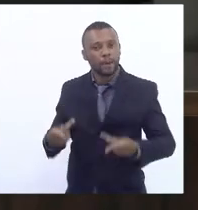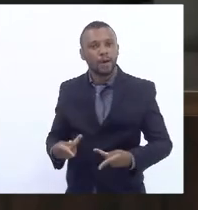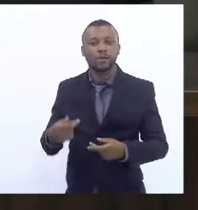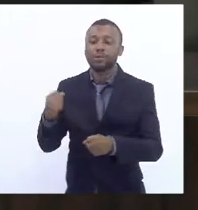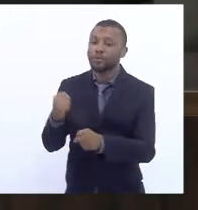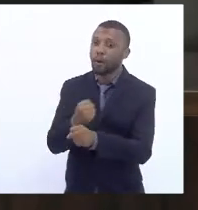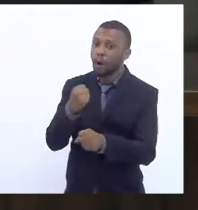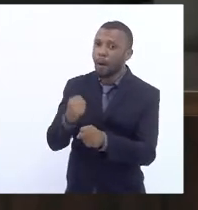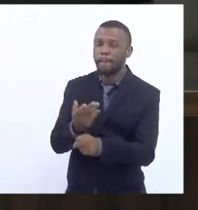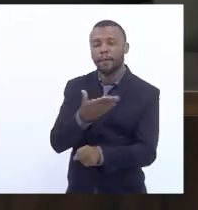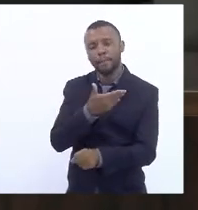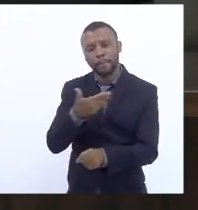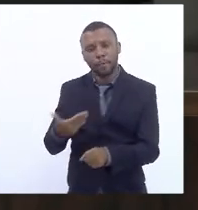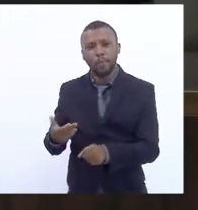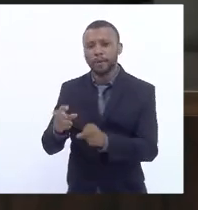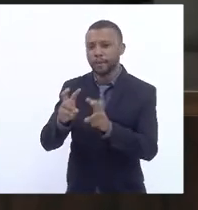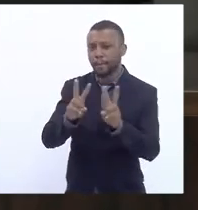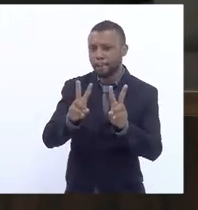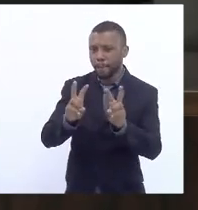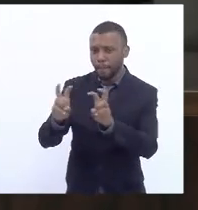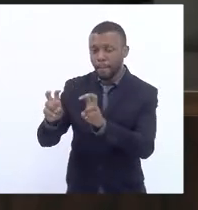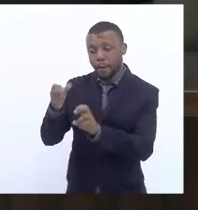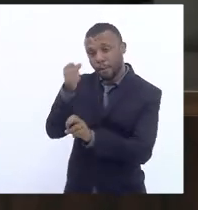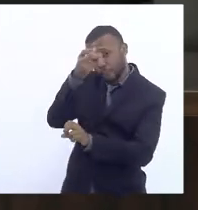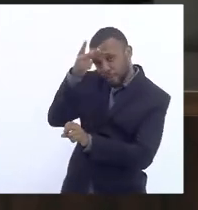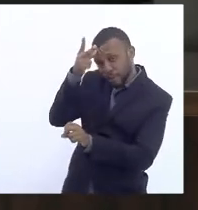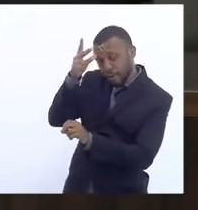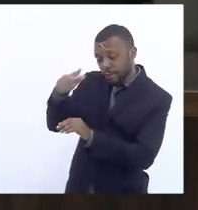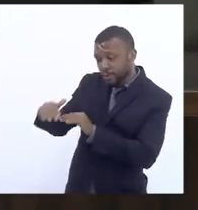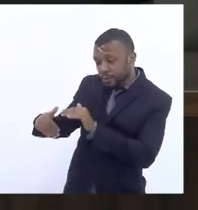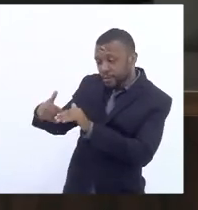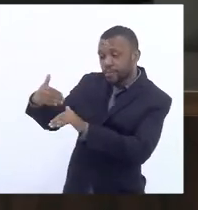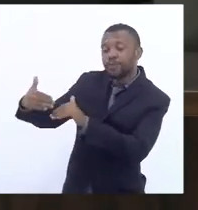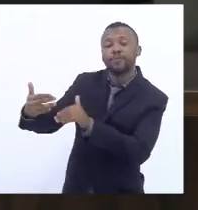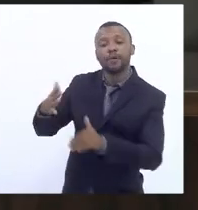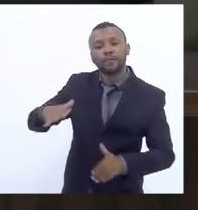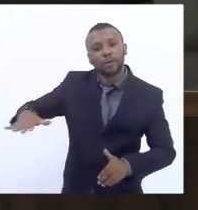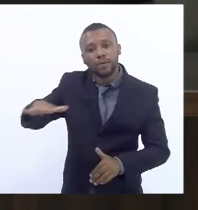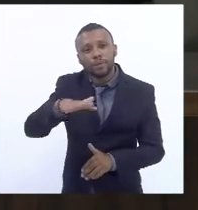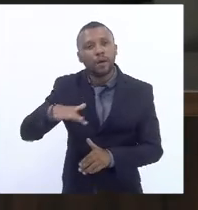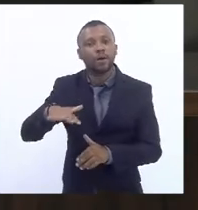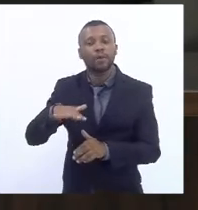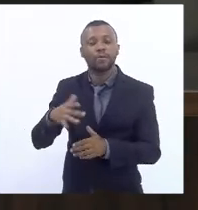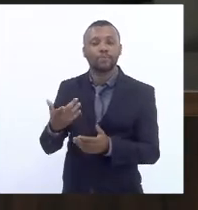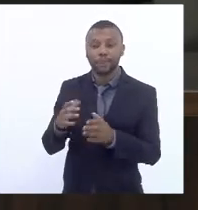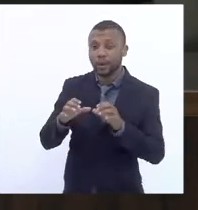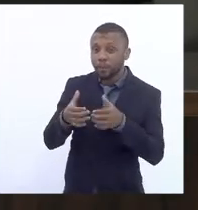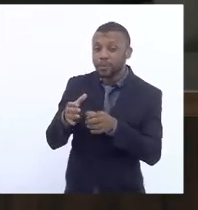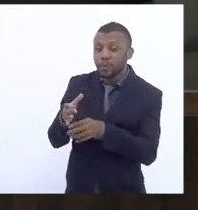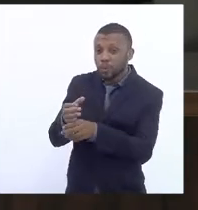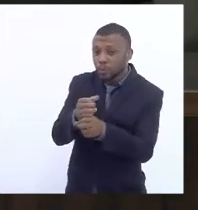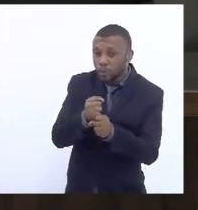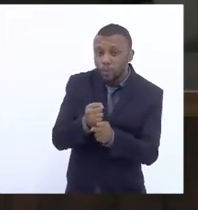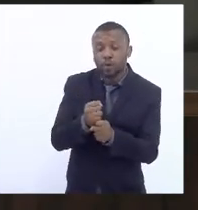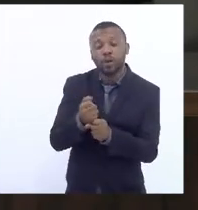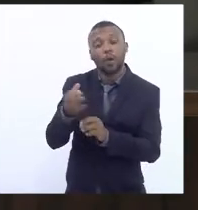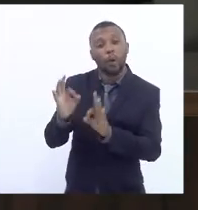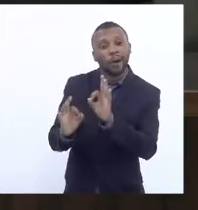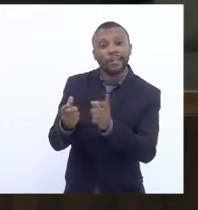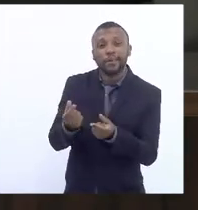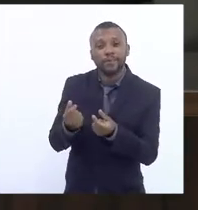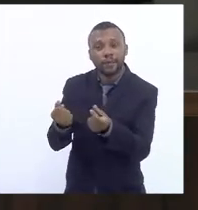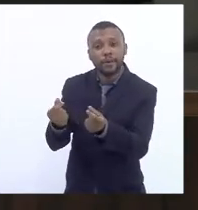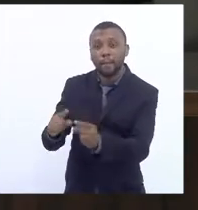e Assuntos Municipais e Desenvolvimento Regional, de Orçamento, Finanças, Fiscalização Financeira e Controle. Para